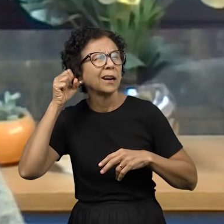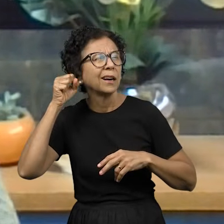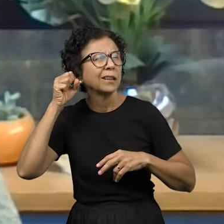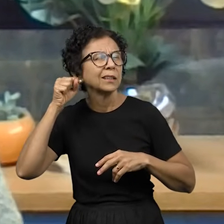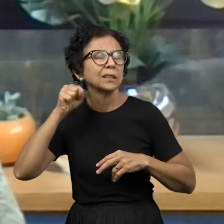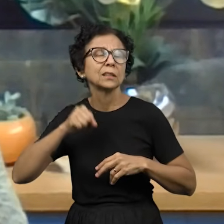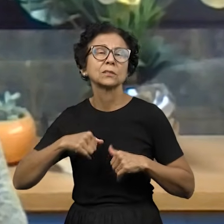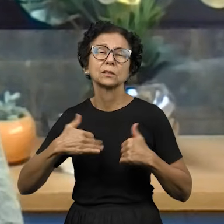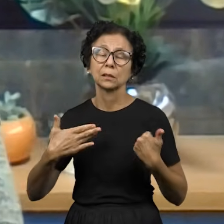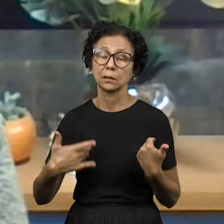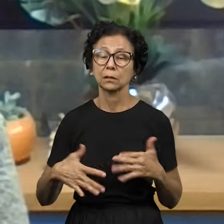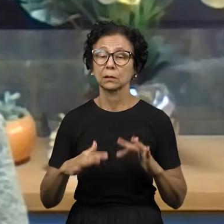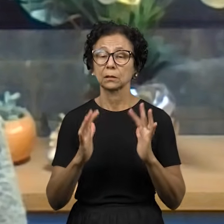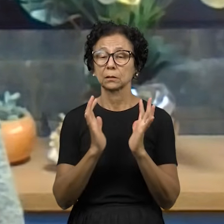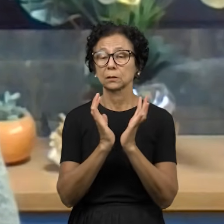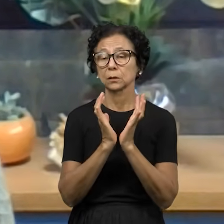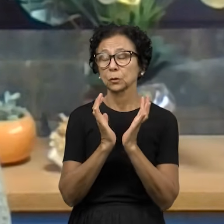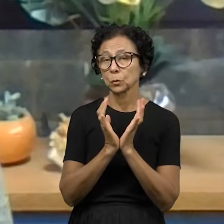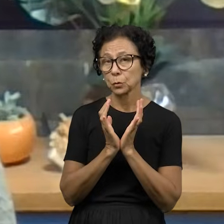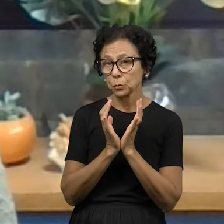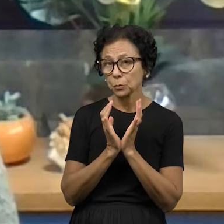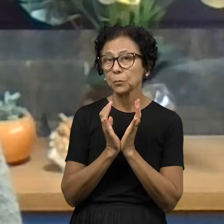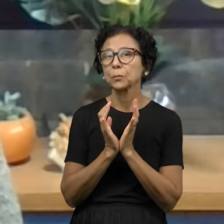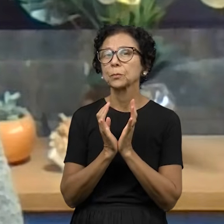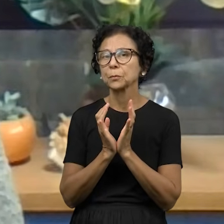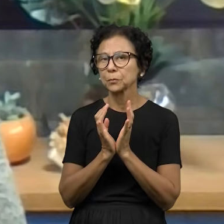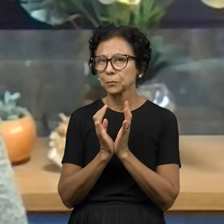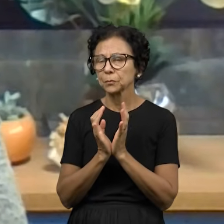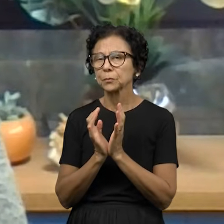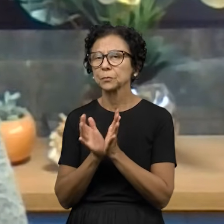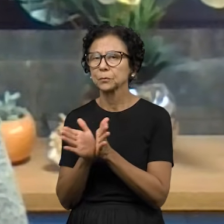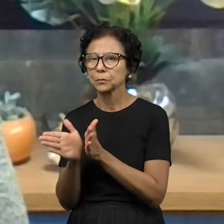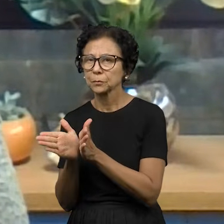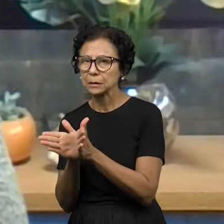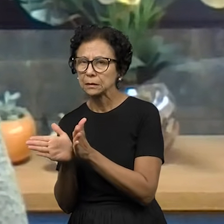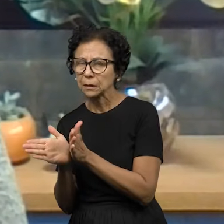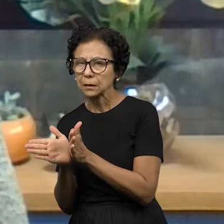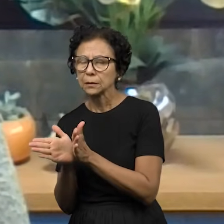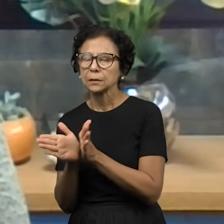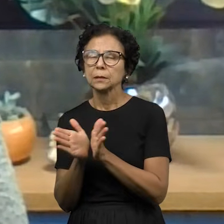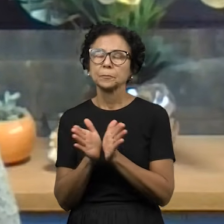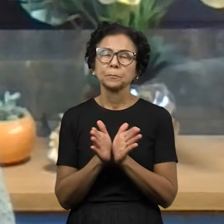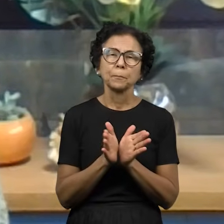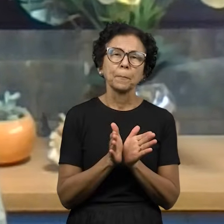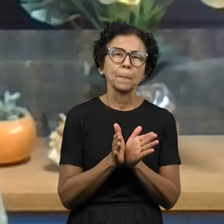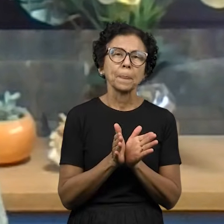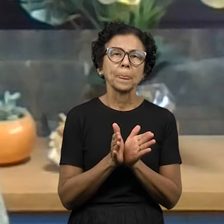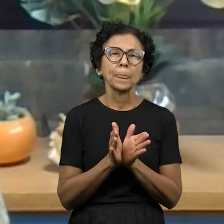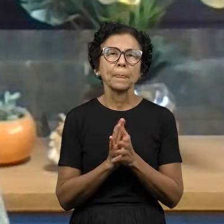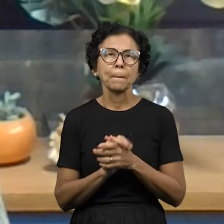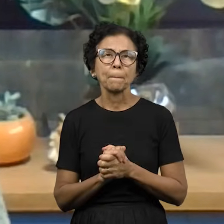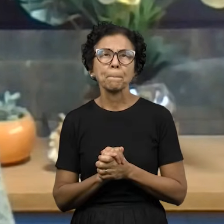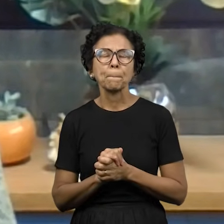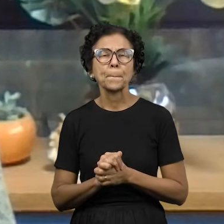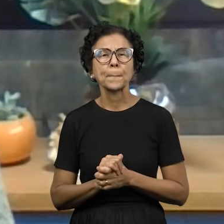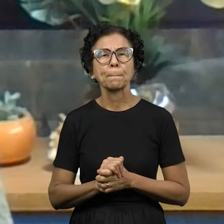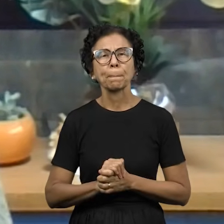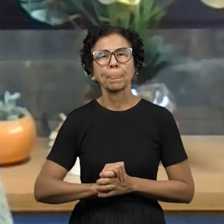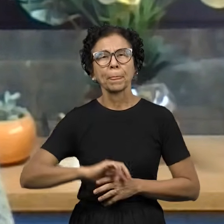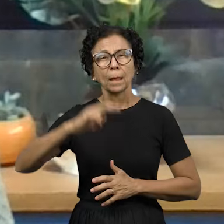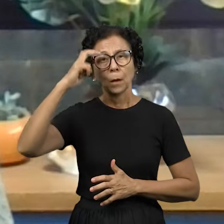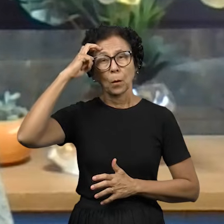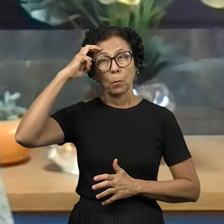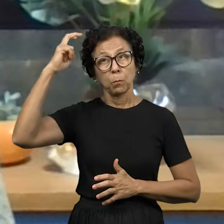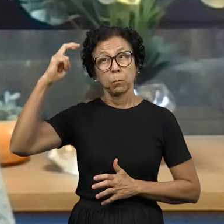Então, sim, esse grupo ele é atendido pela acessibilidade. Pessoas com inteligência bem acima